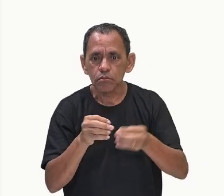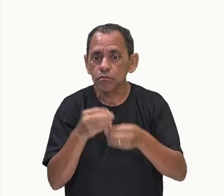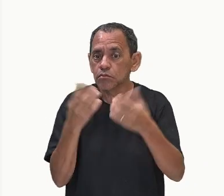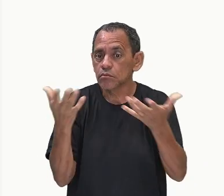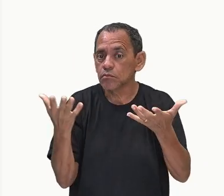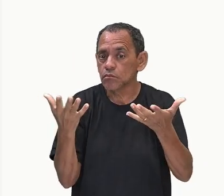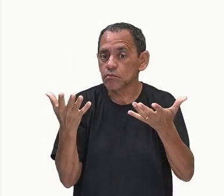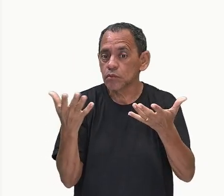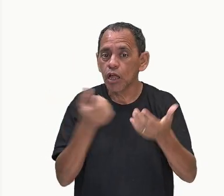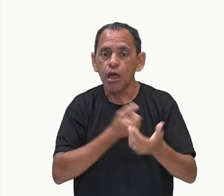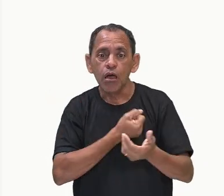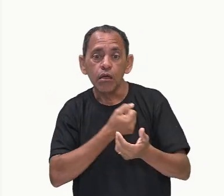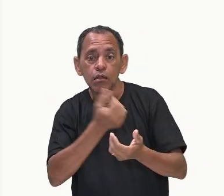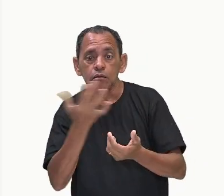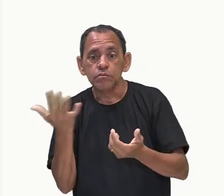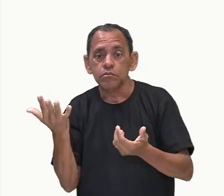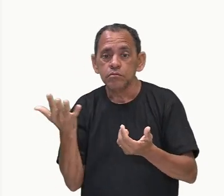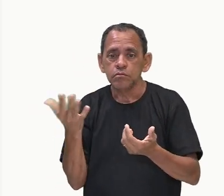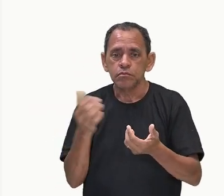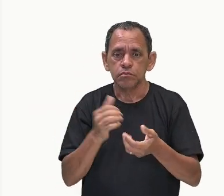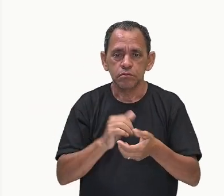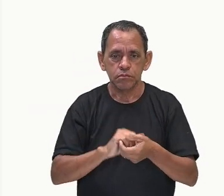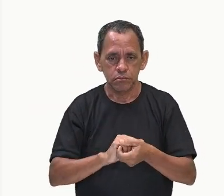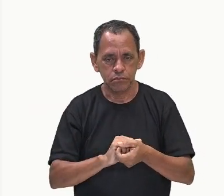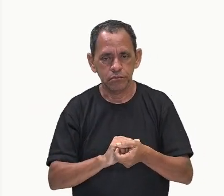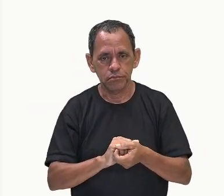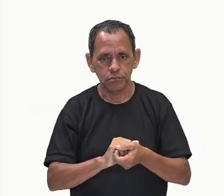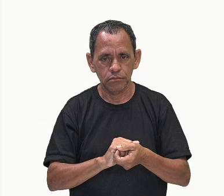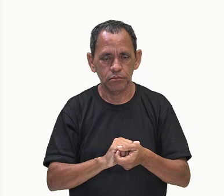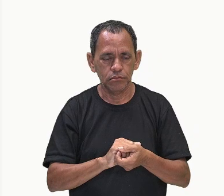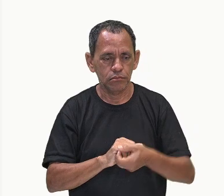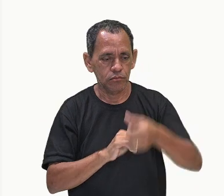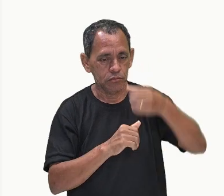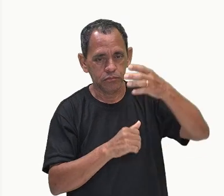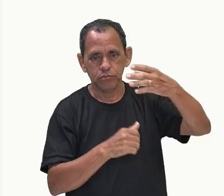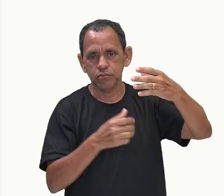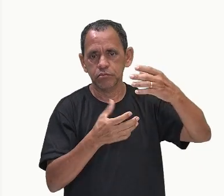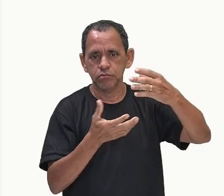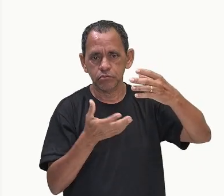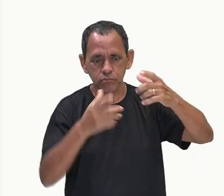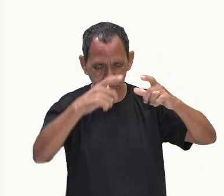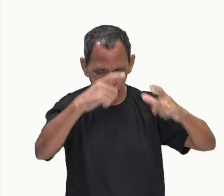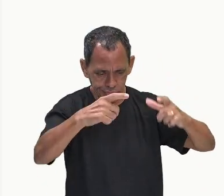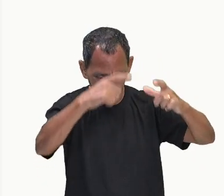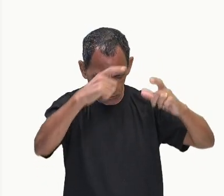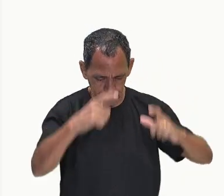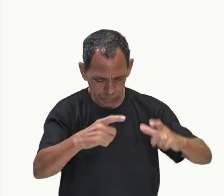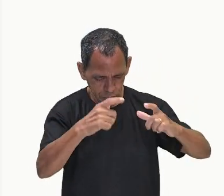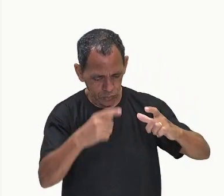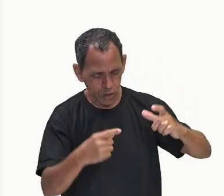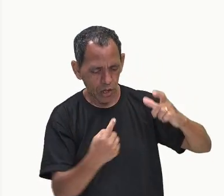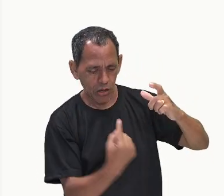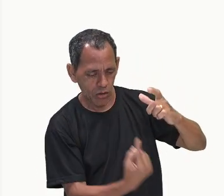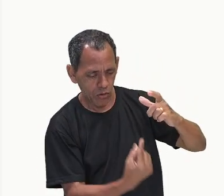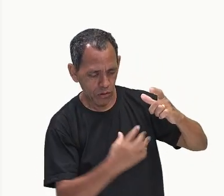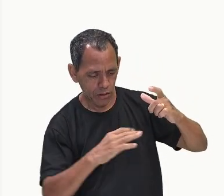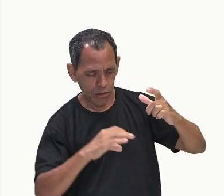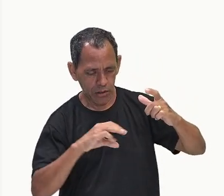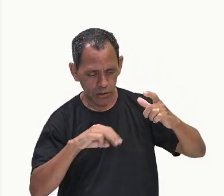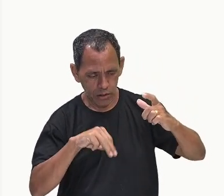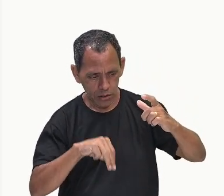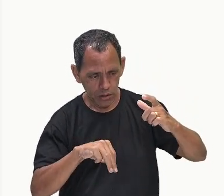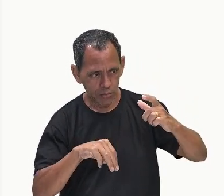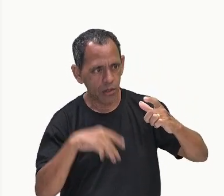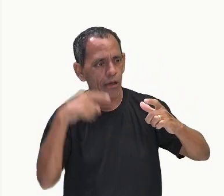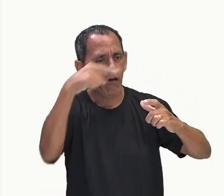Consequentemente, aqui em cima também, ó, o raio também vai ser de 1 centímetro, tá bom? O mesmo que vale lá para